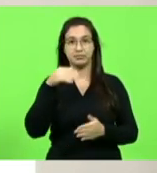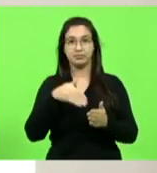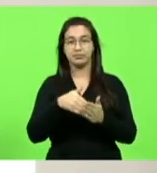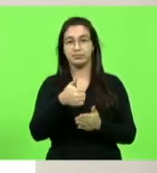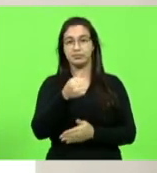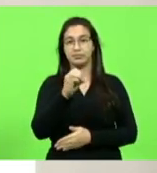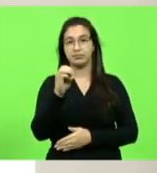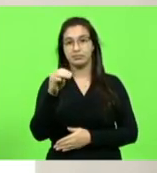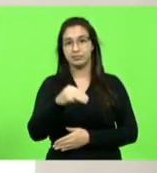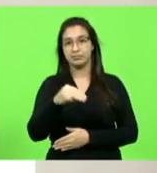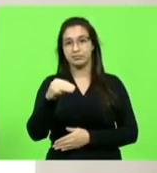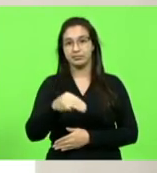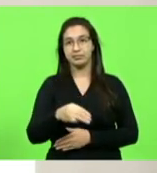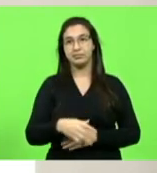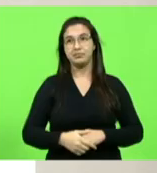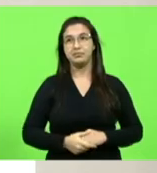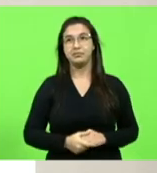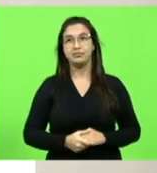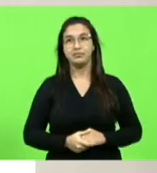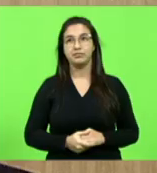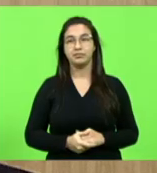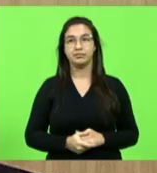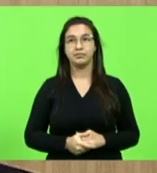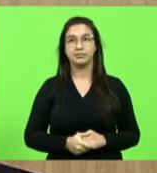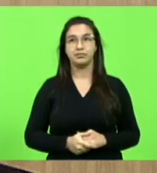deputado Volney.